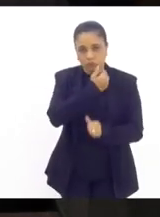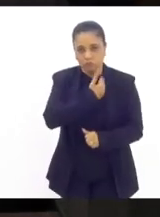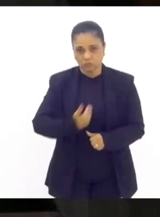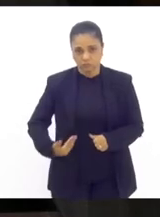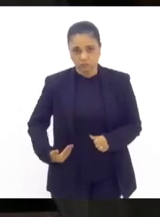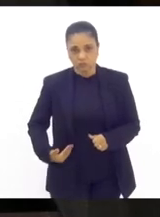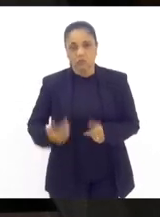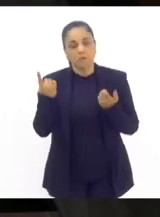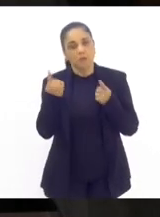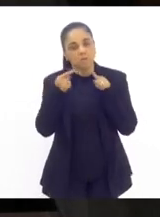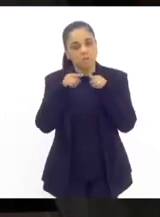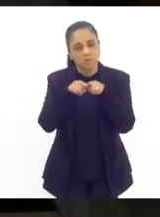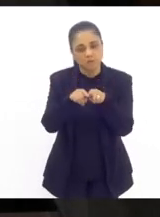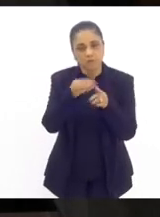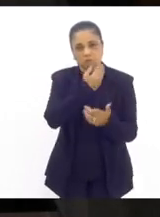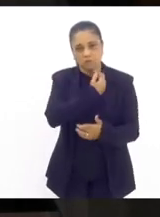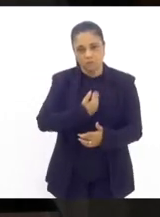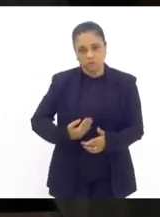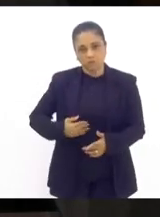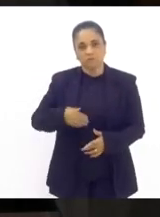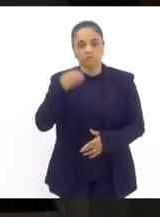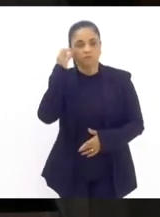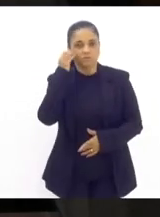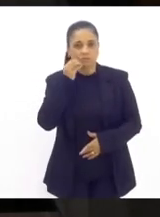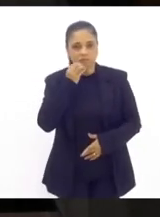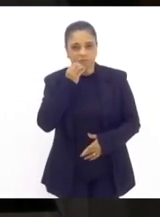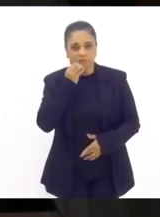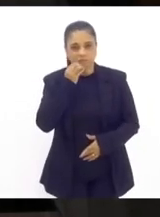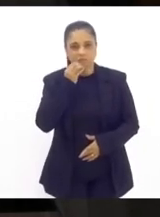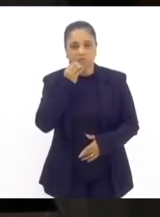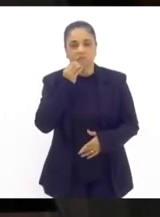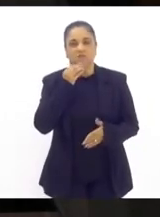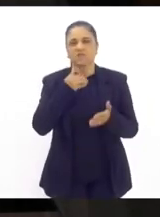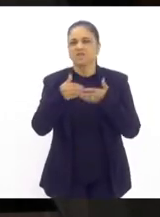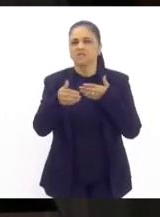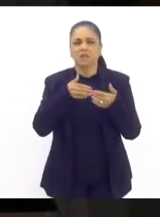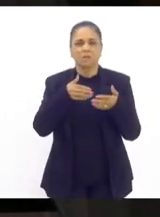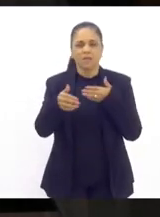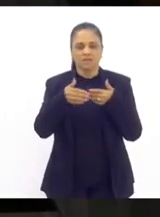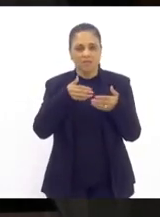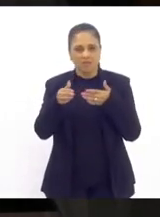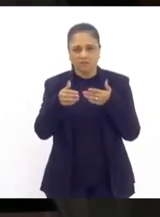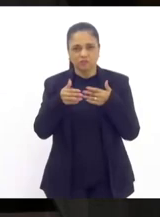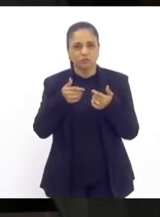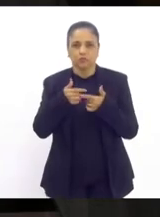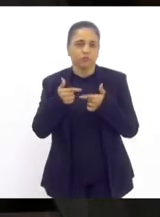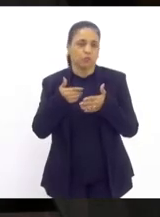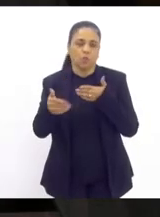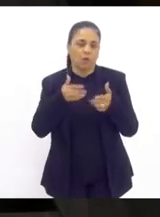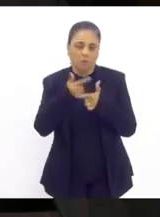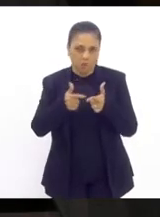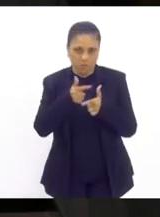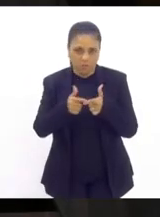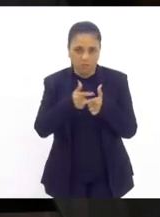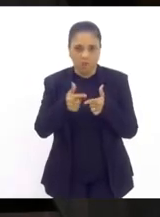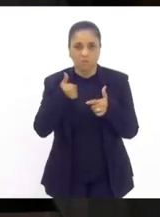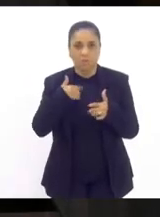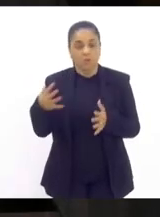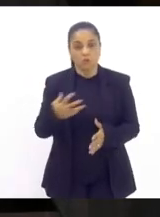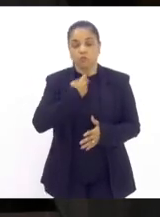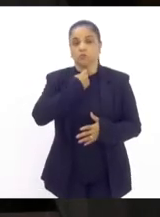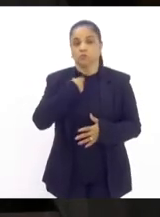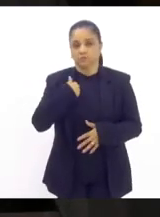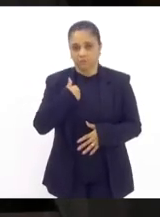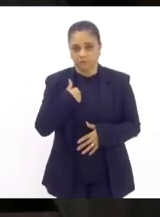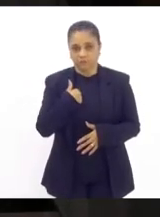minha parceria com o governador Cláudio Castro é independente de qualquer situação mas nós fomos pegos de surpresa Eu também não sei